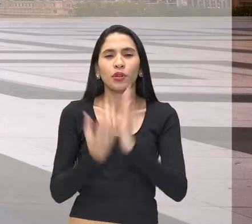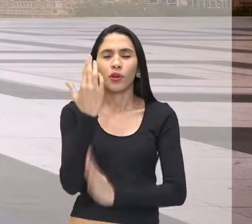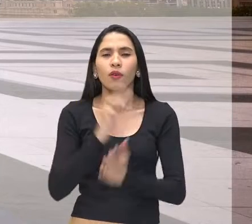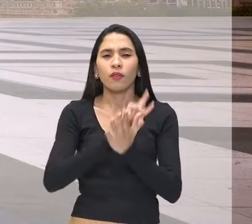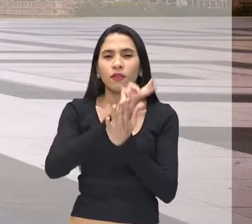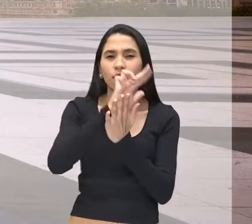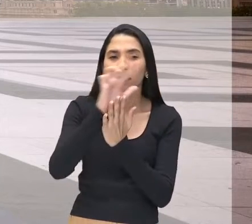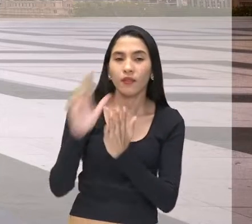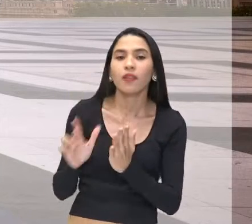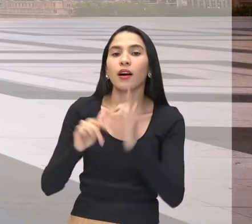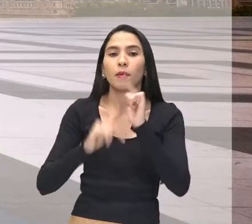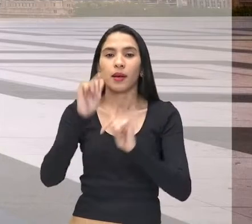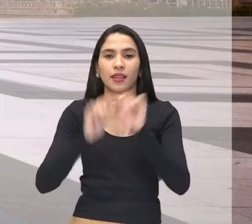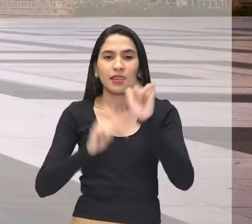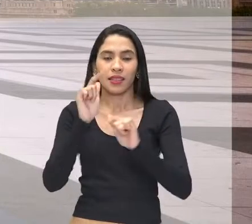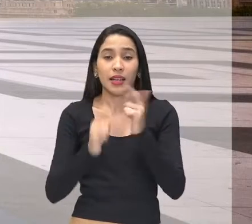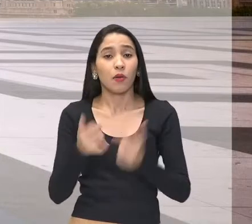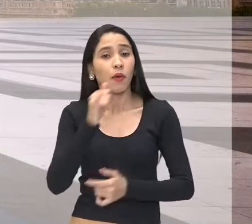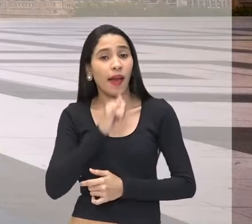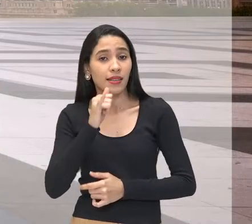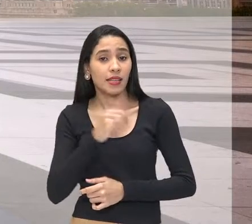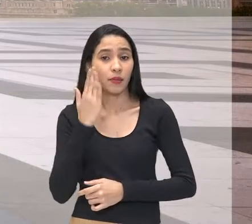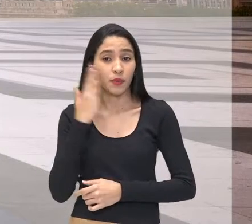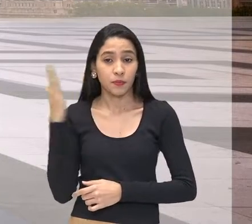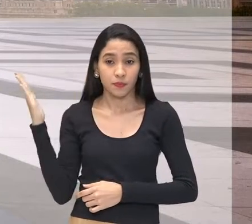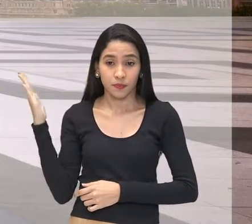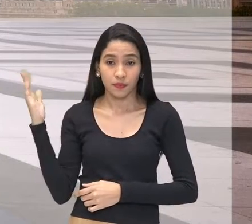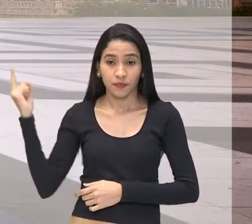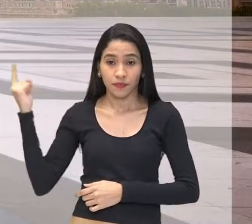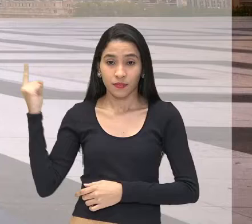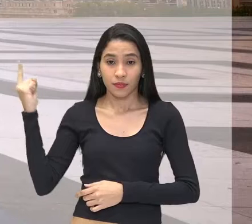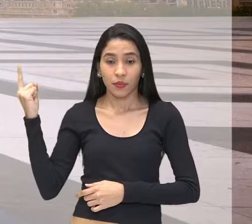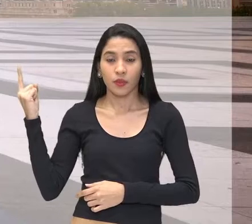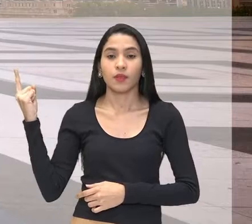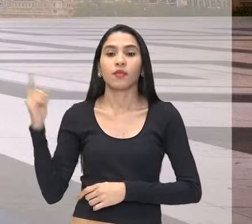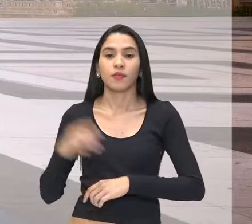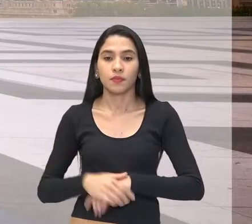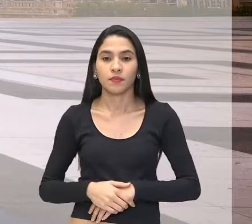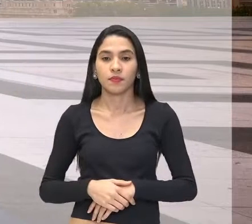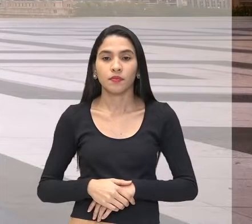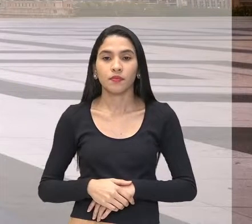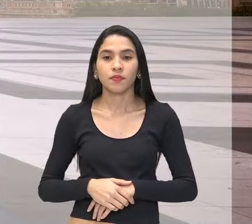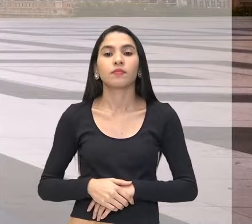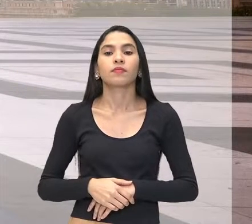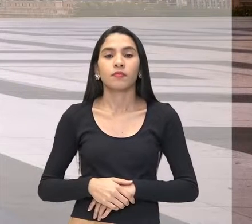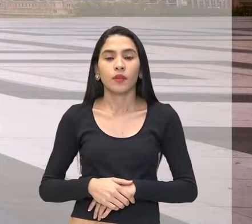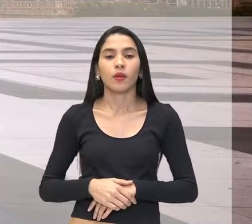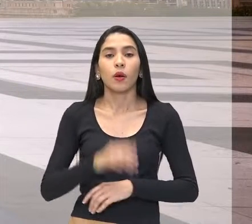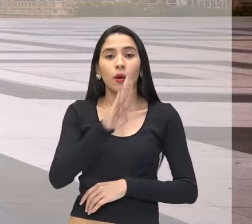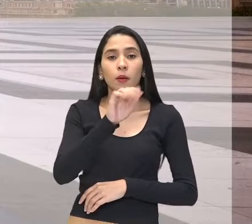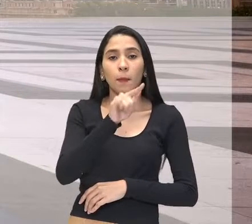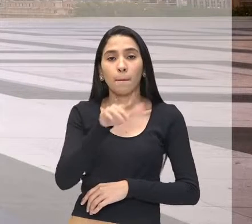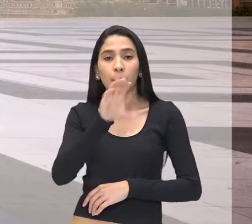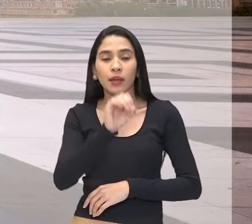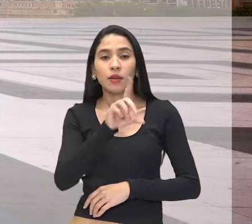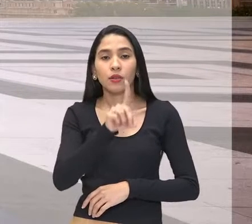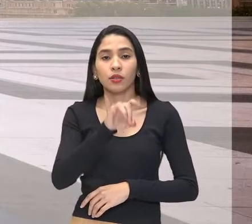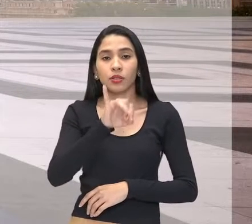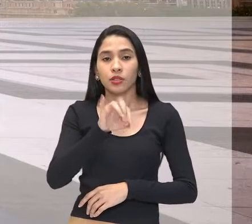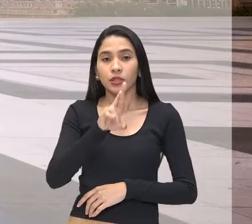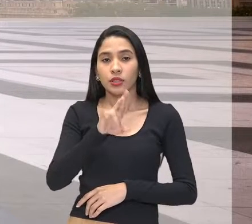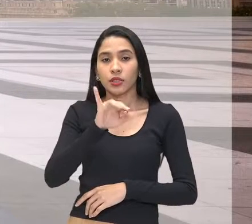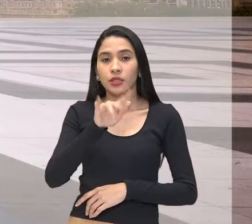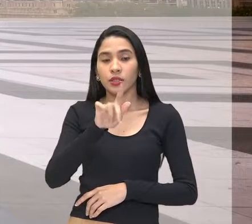vários dirigíveis, por exemplo, o dirigível número 6. Esse dirigível foi apresentado à população francesa